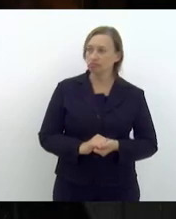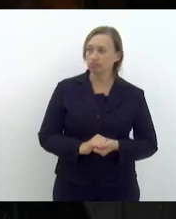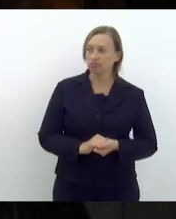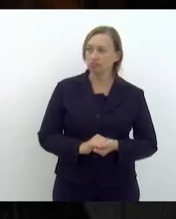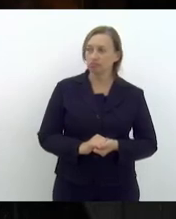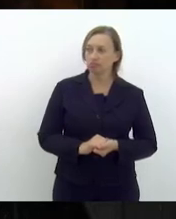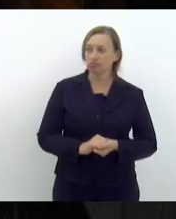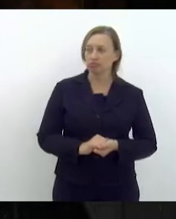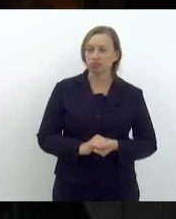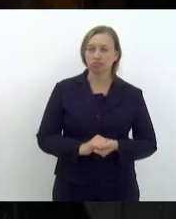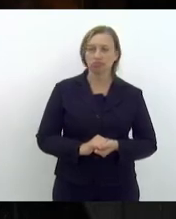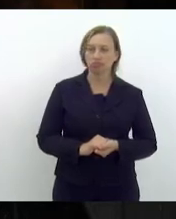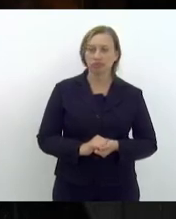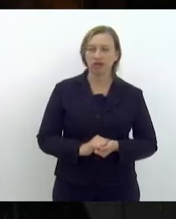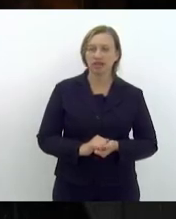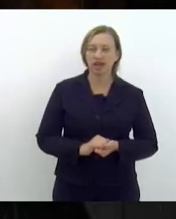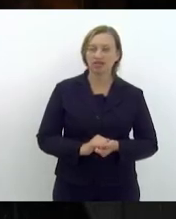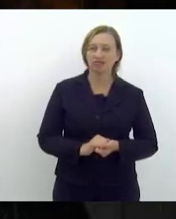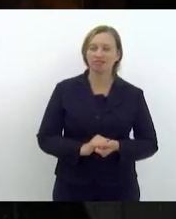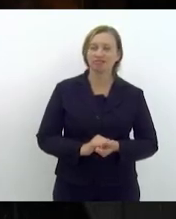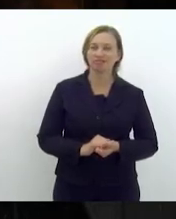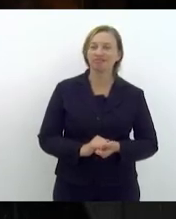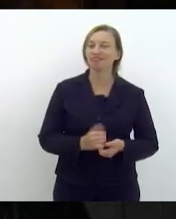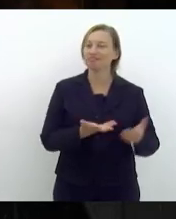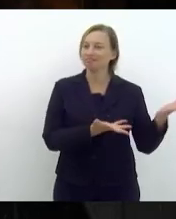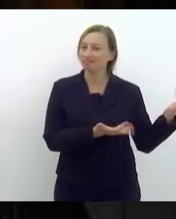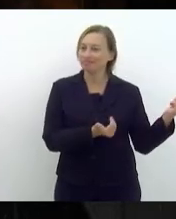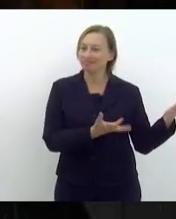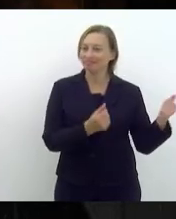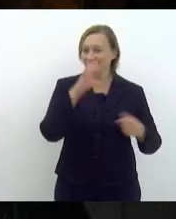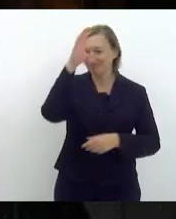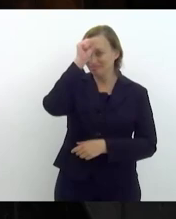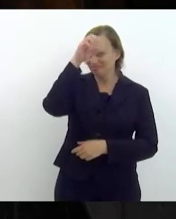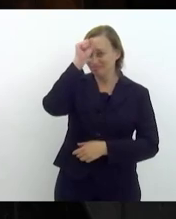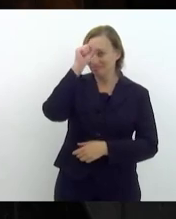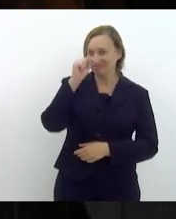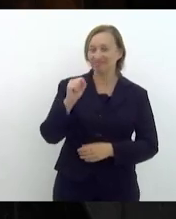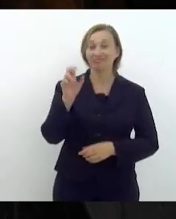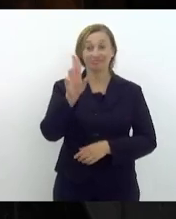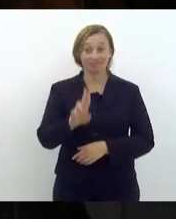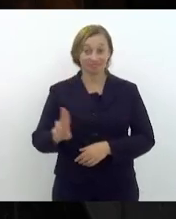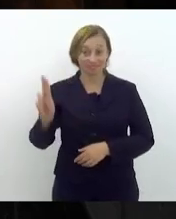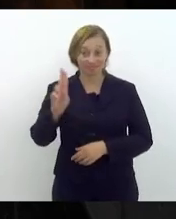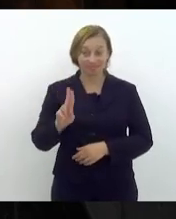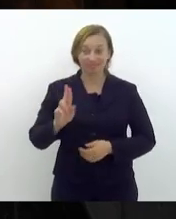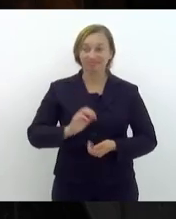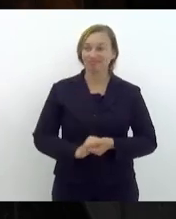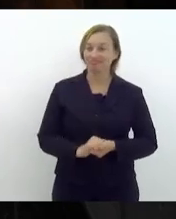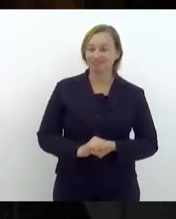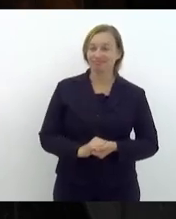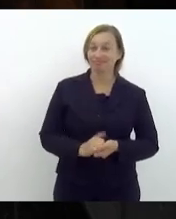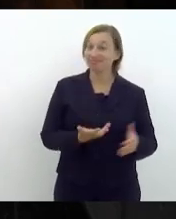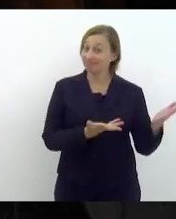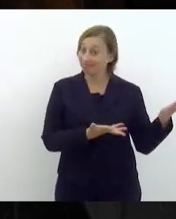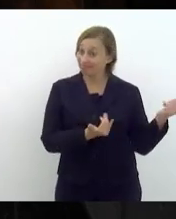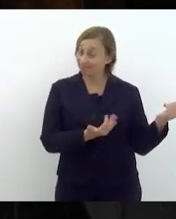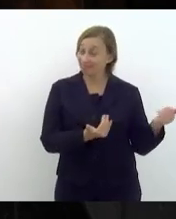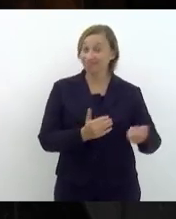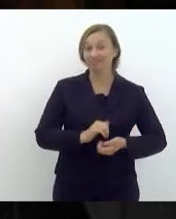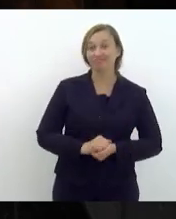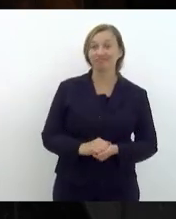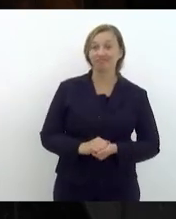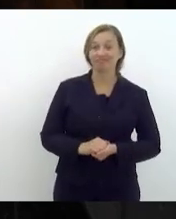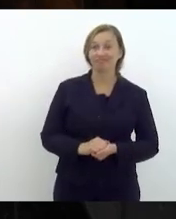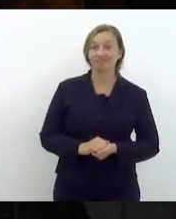possibilidade do jovem aprendiz de ingresso nas universidades e esse jovem muitas vezes